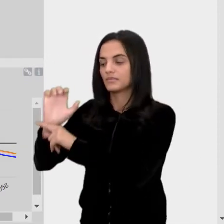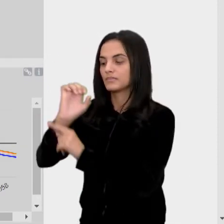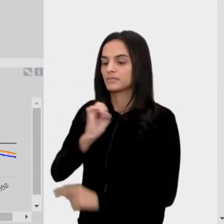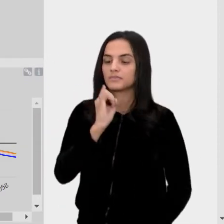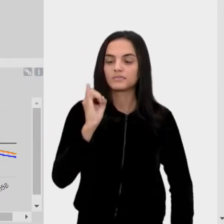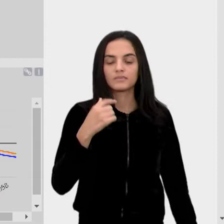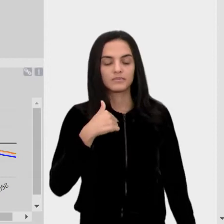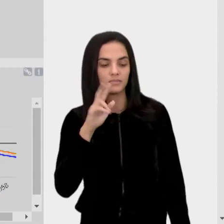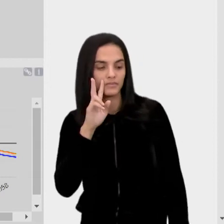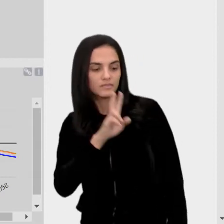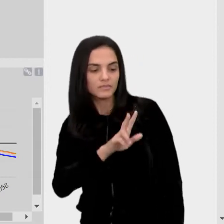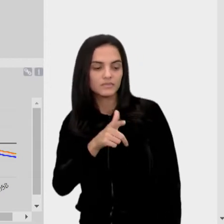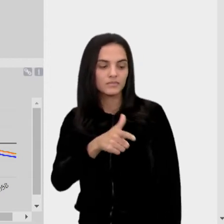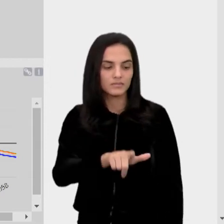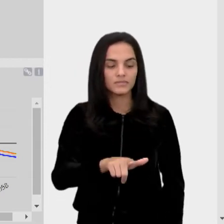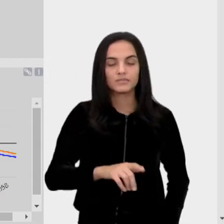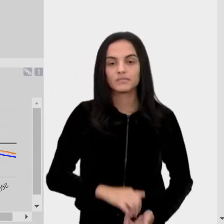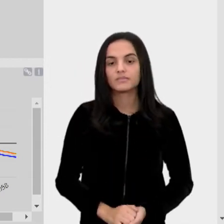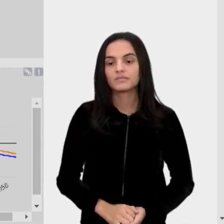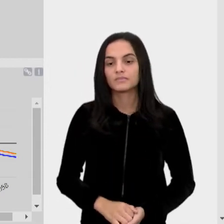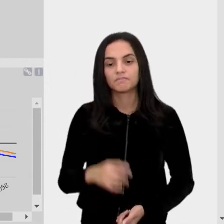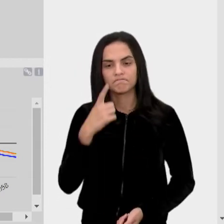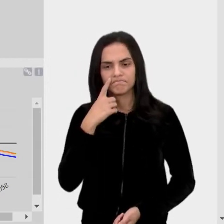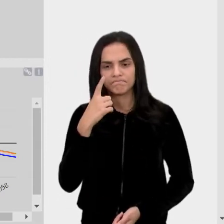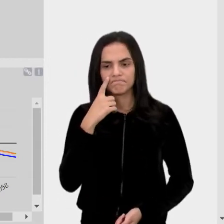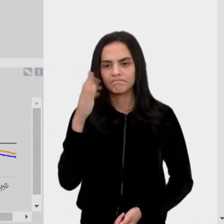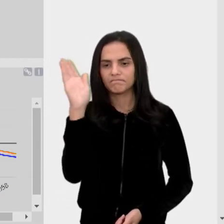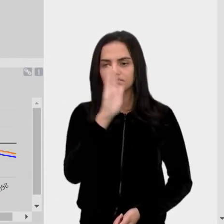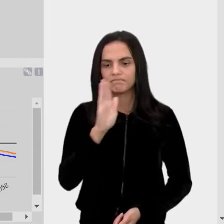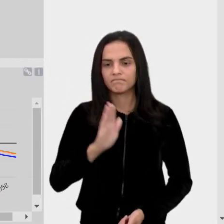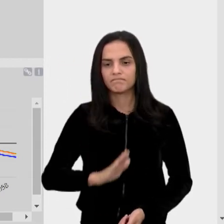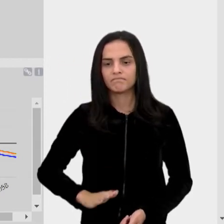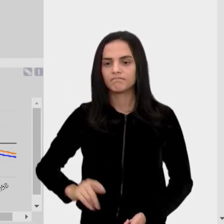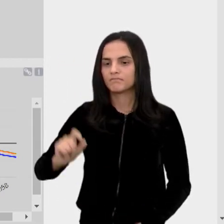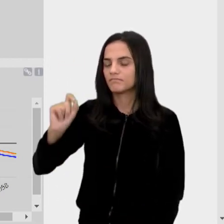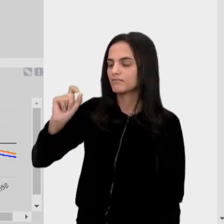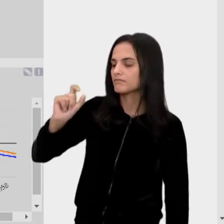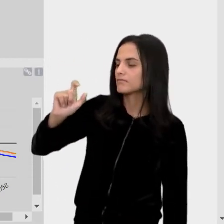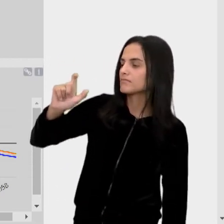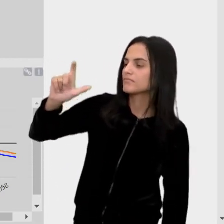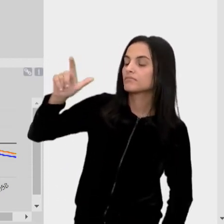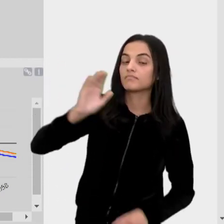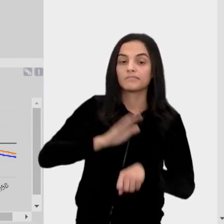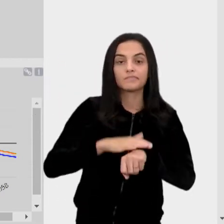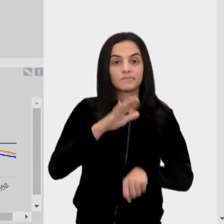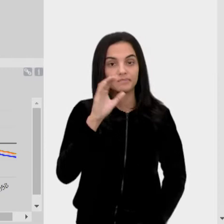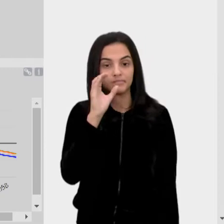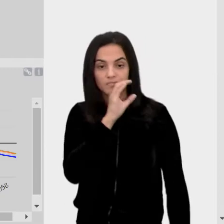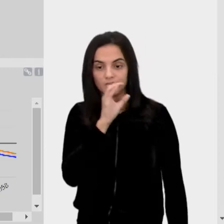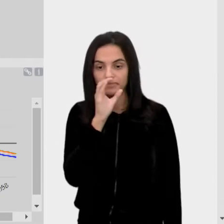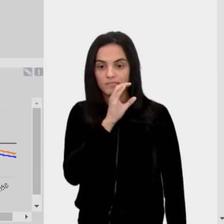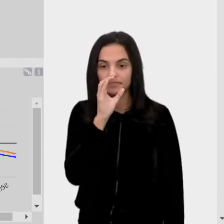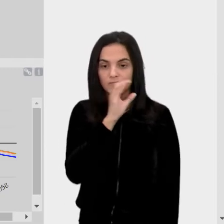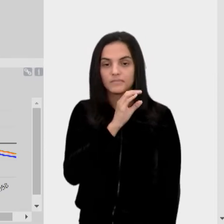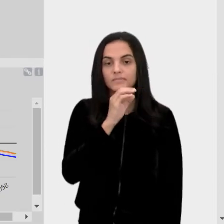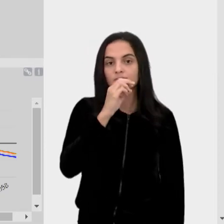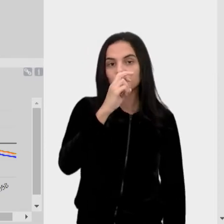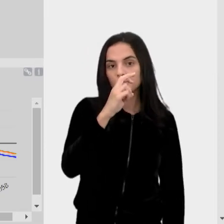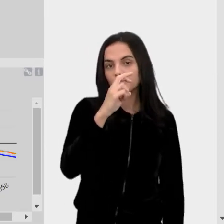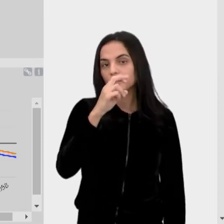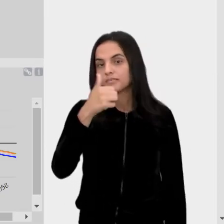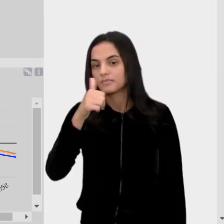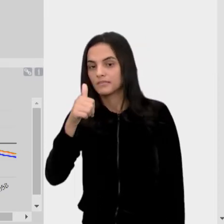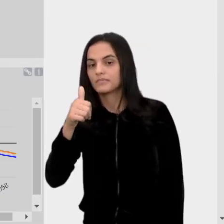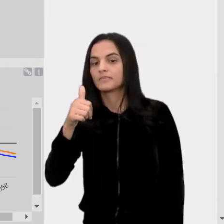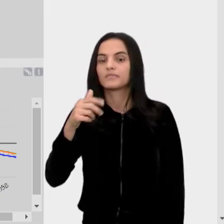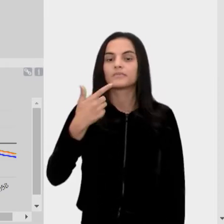ver novamente aqui olhando aqui para o Brasil, ele vai aumentando, né, mais rápido, né? Já está lá, ó, 511, né? Vai passar